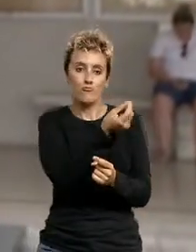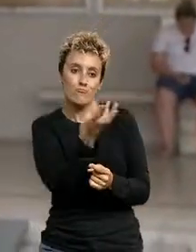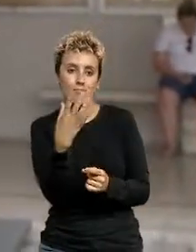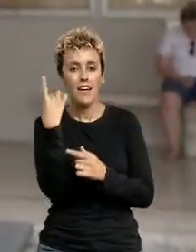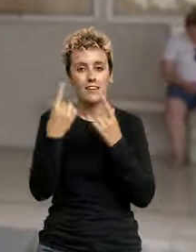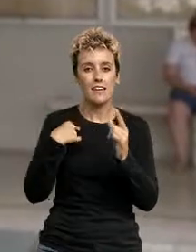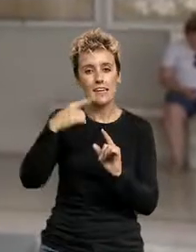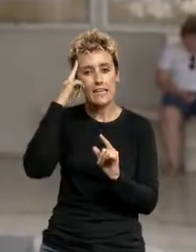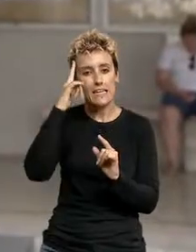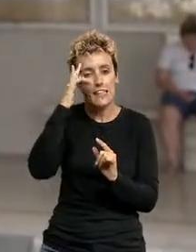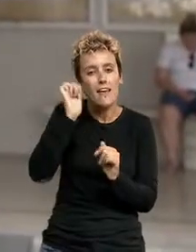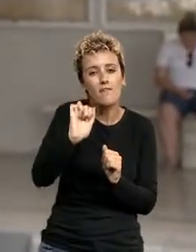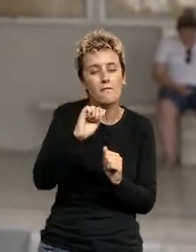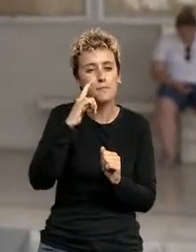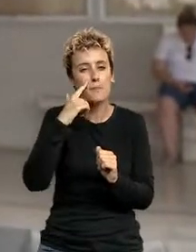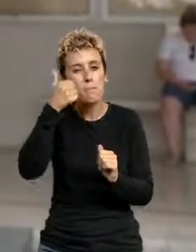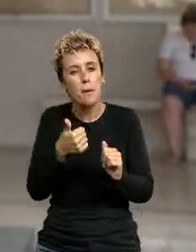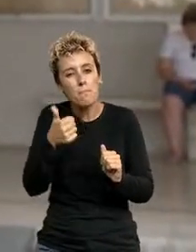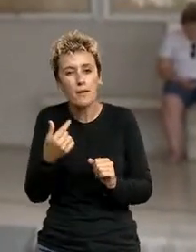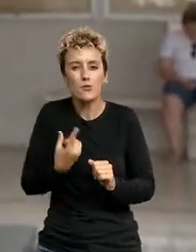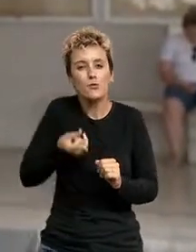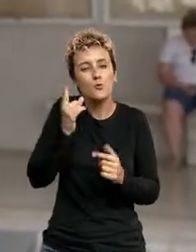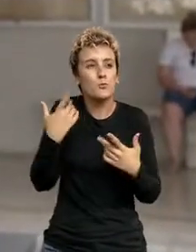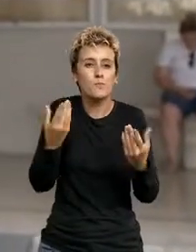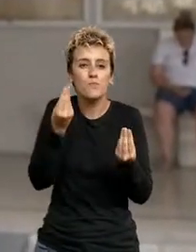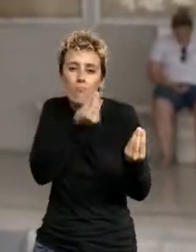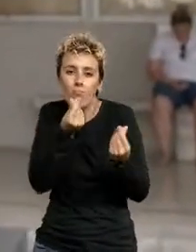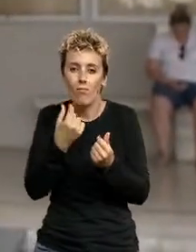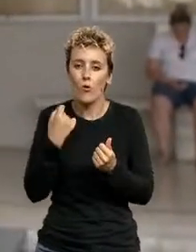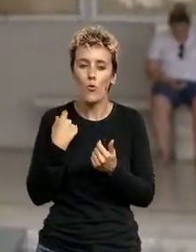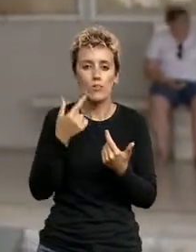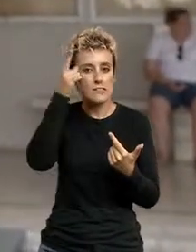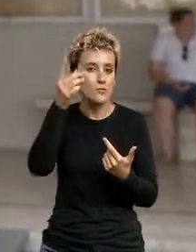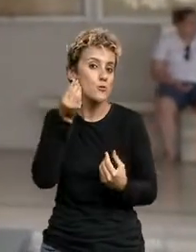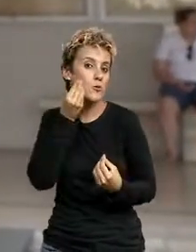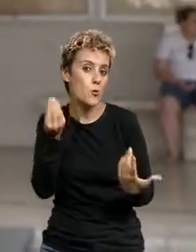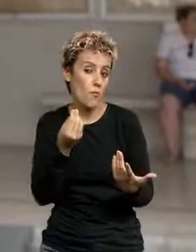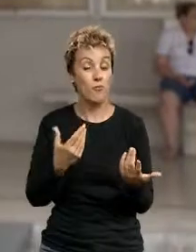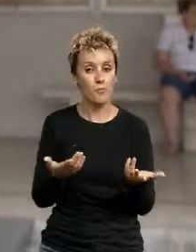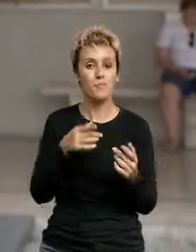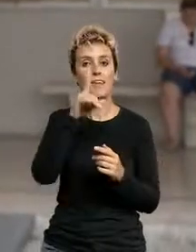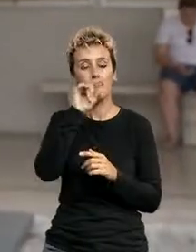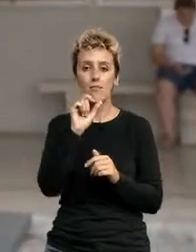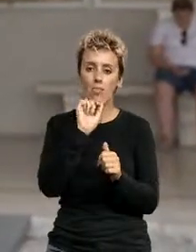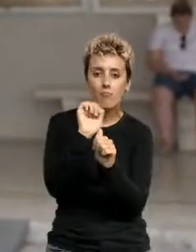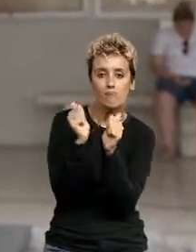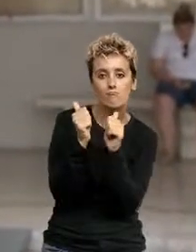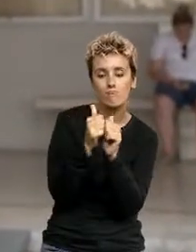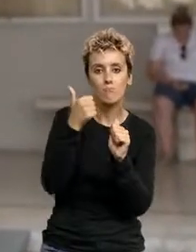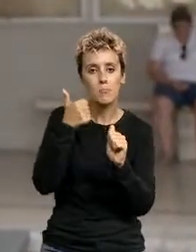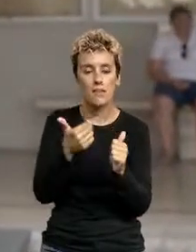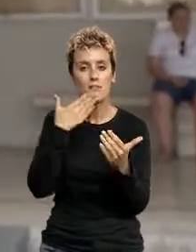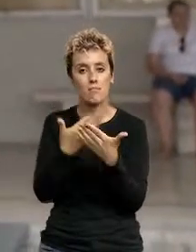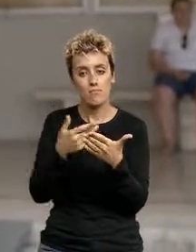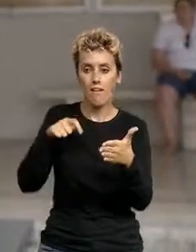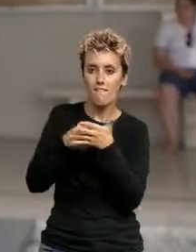não totalmente correta do que é um curso de ensino superior, ser capaz de os acompanhar e, no fundo, motivá-los ainda mais